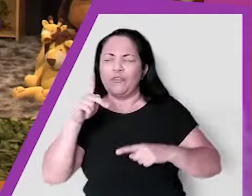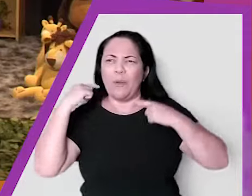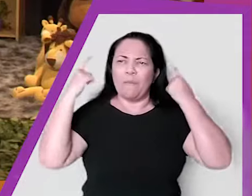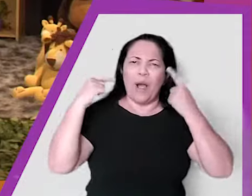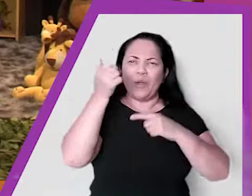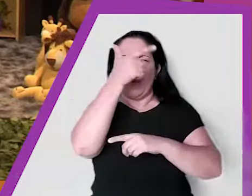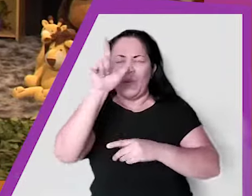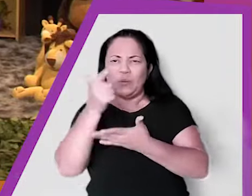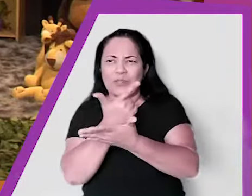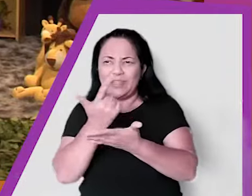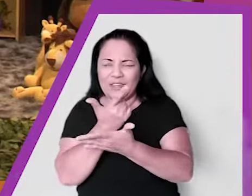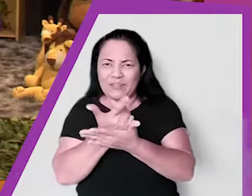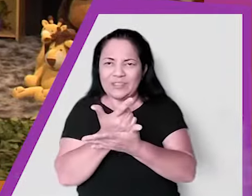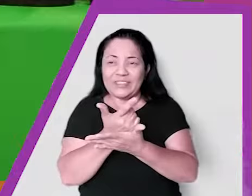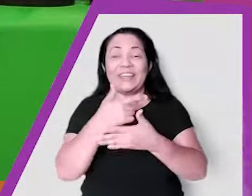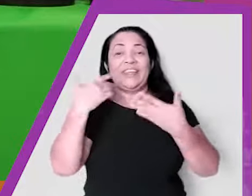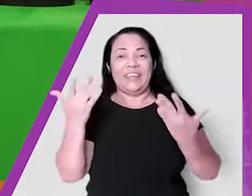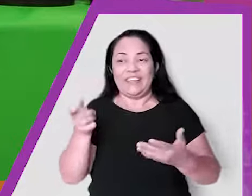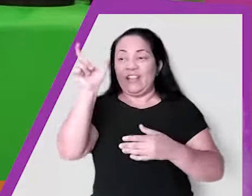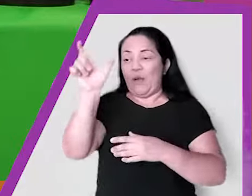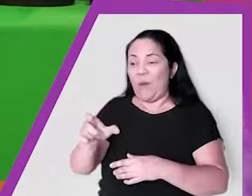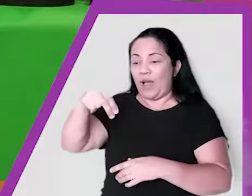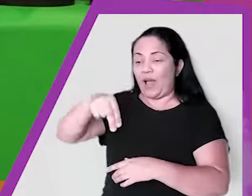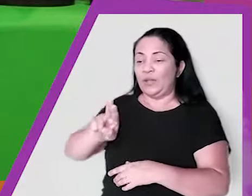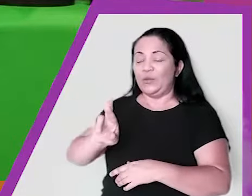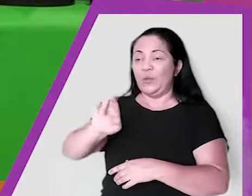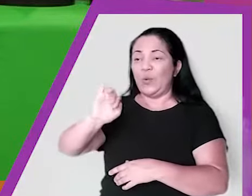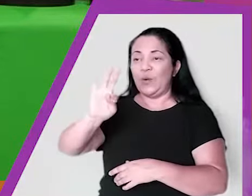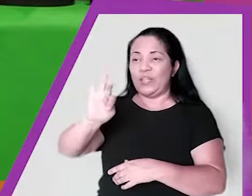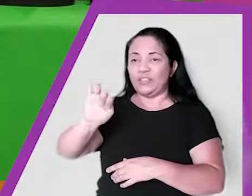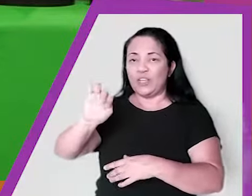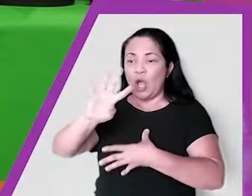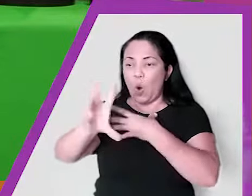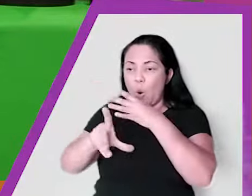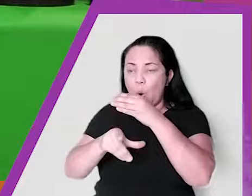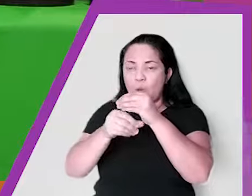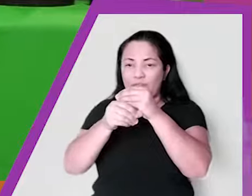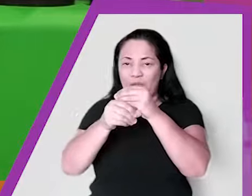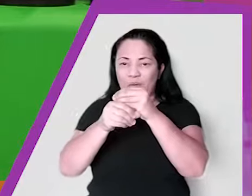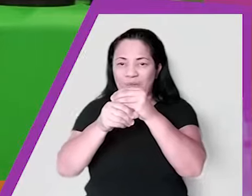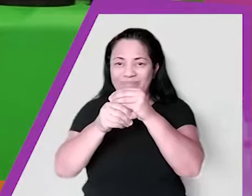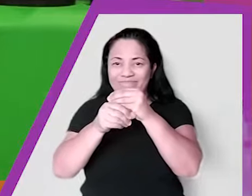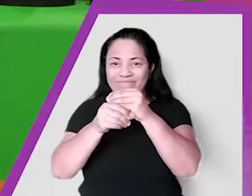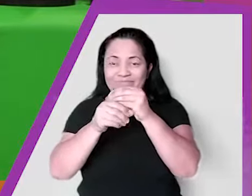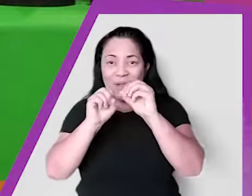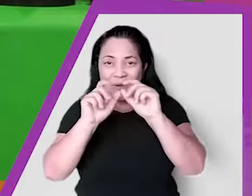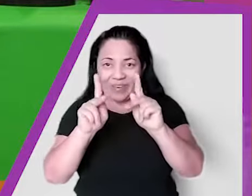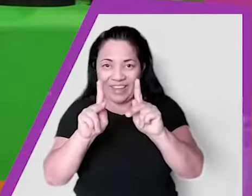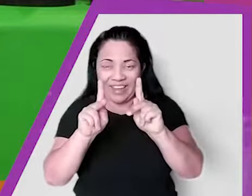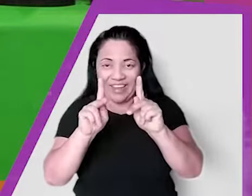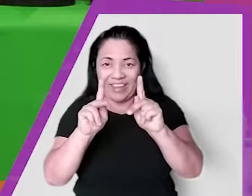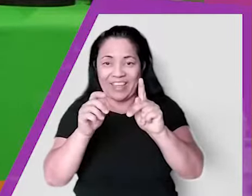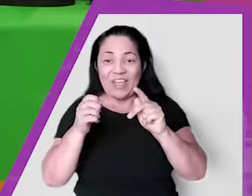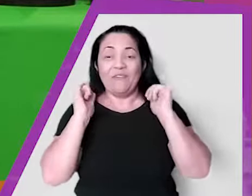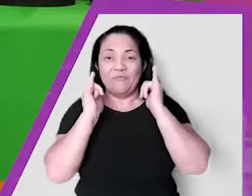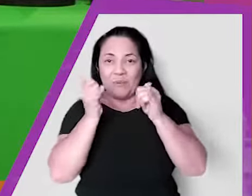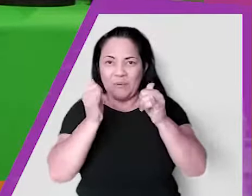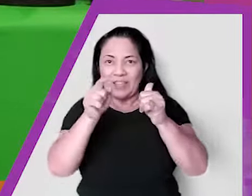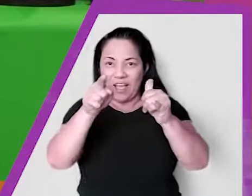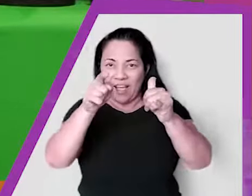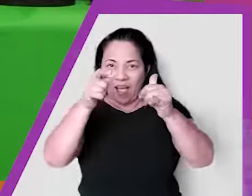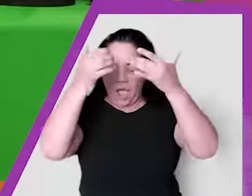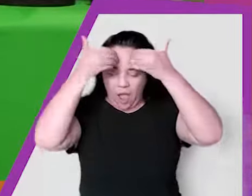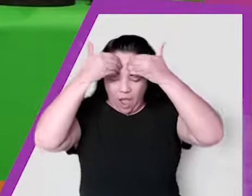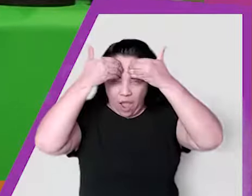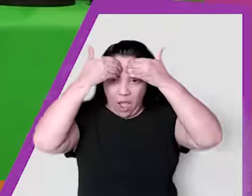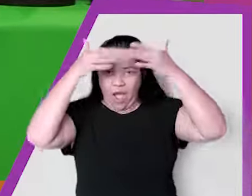sobre o Cerrado. E foi aí que ela criou uma história dentro de outra história. Eu vou contar para vocês. Estão preparados?